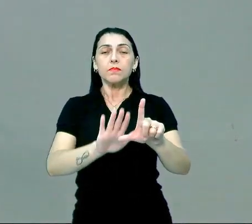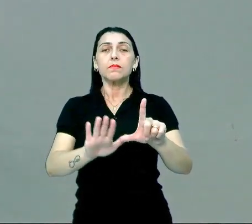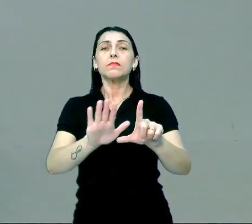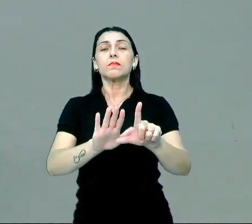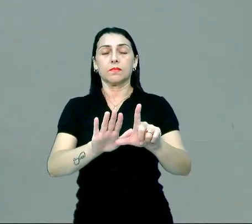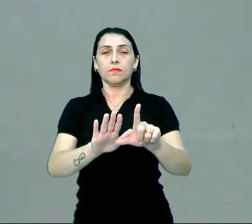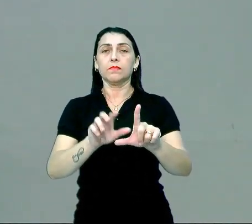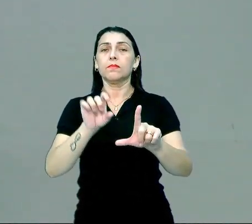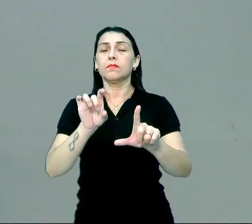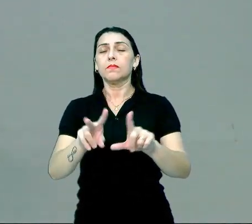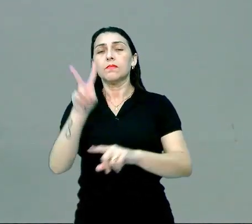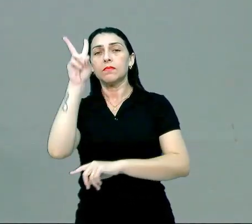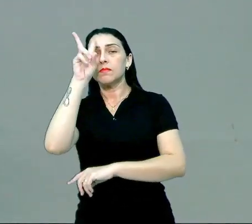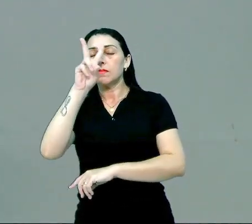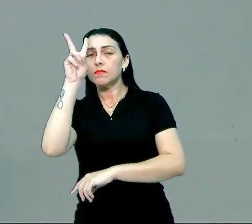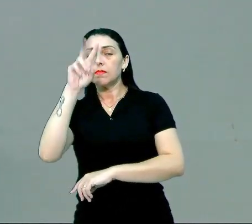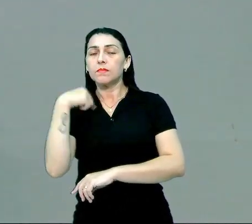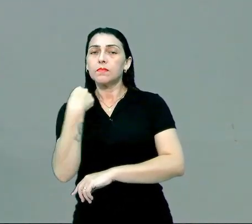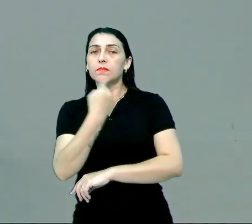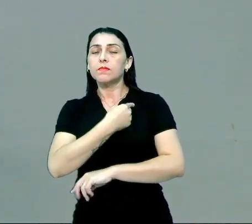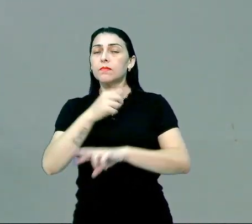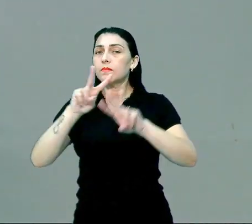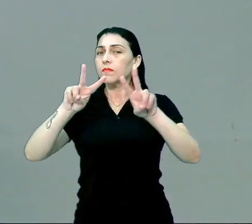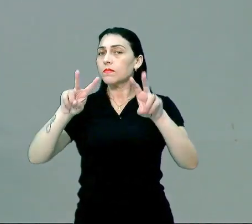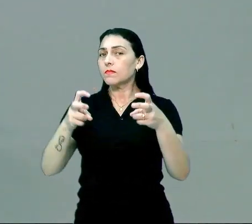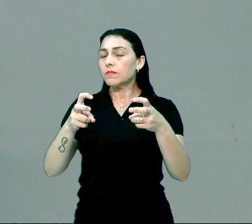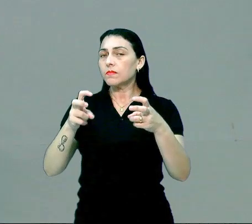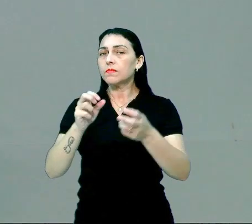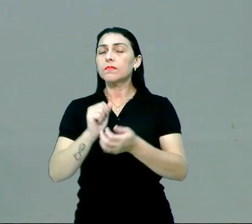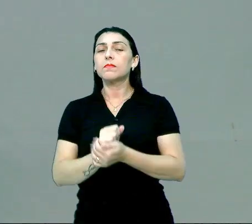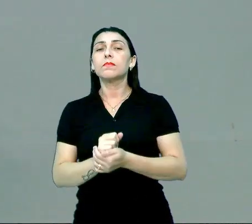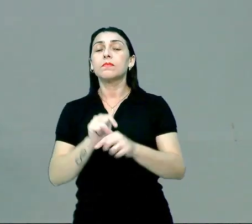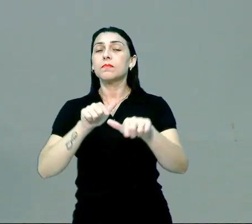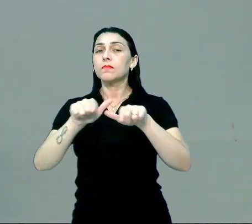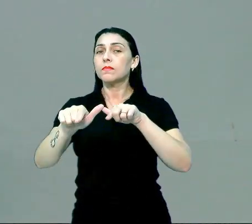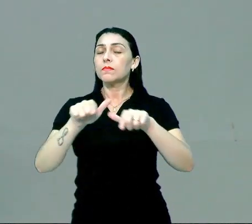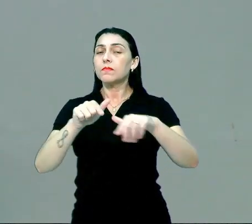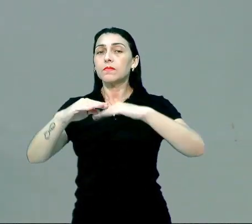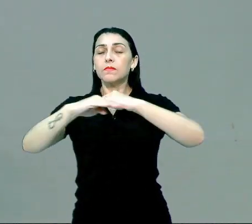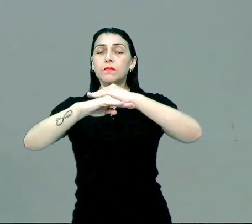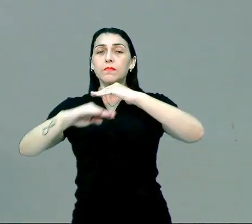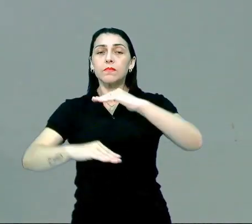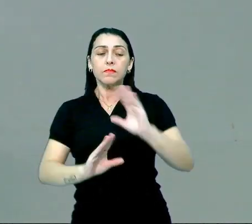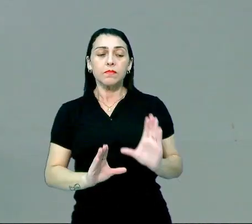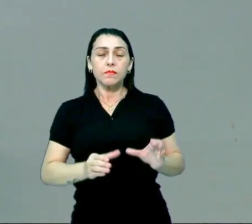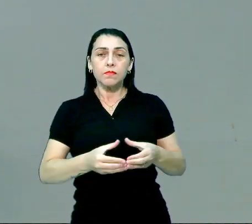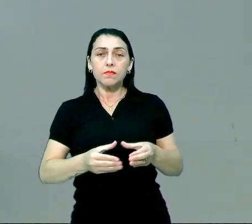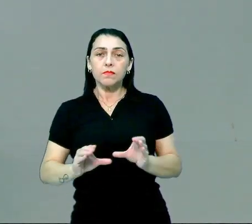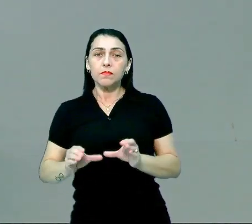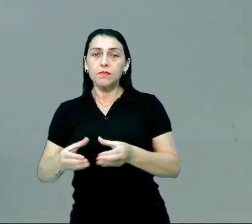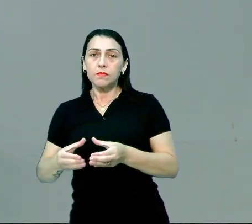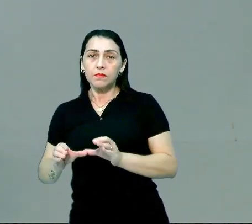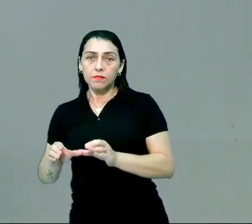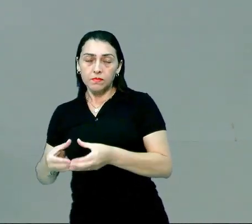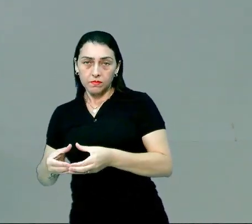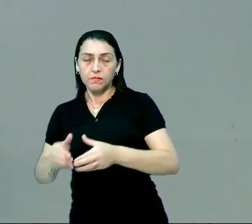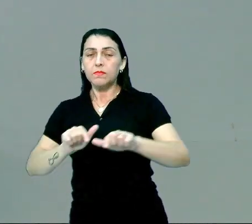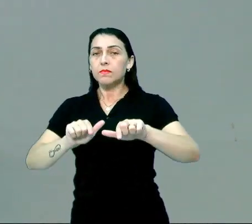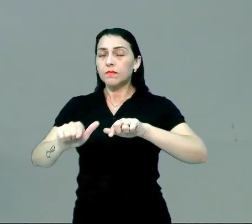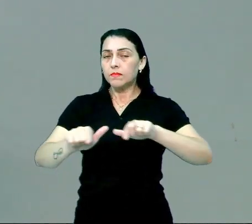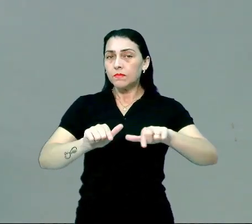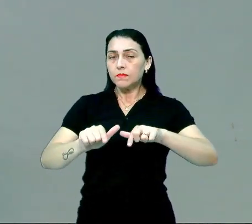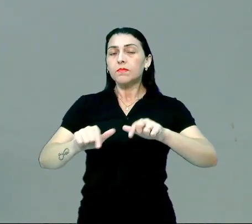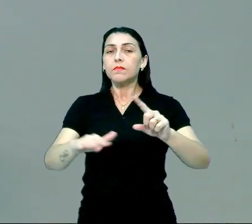plataformas. Então, só para lembrar, a nossa temática é trabalho, desigualdade e